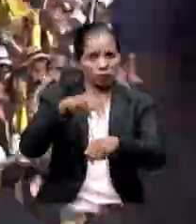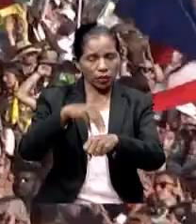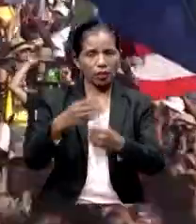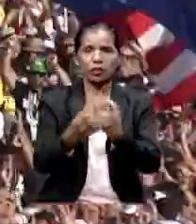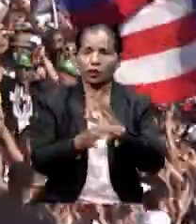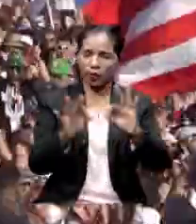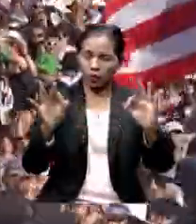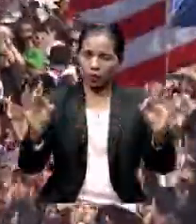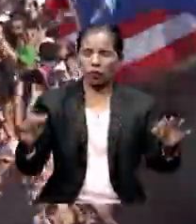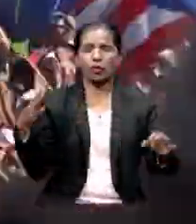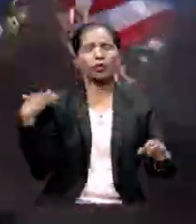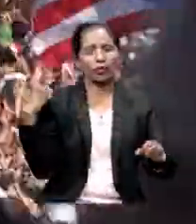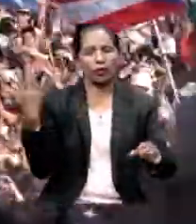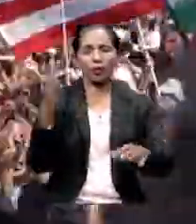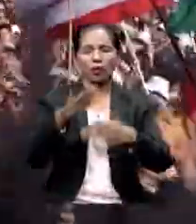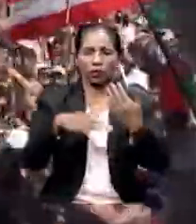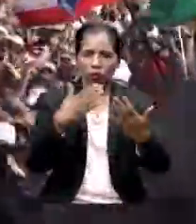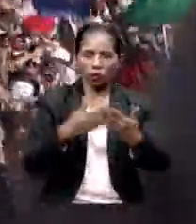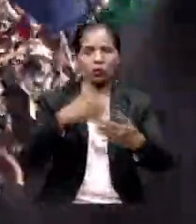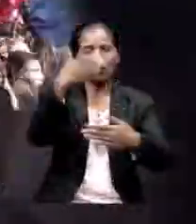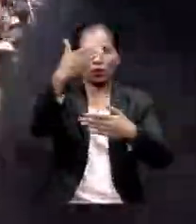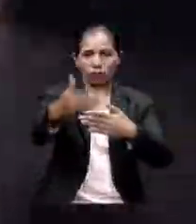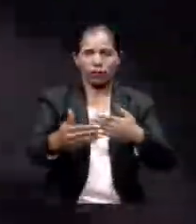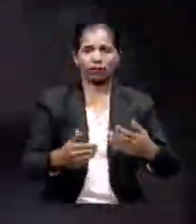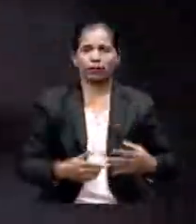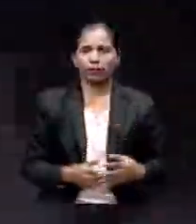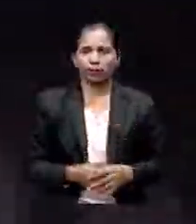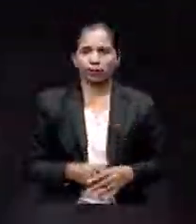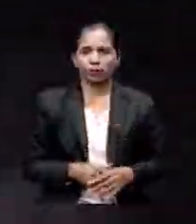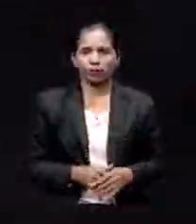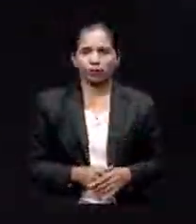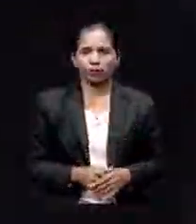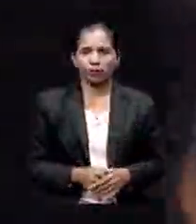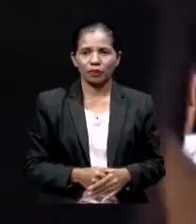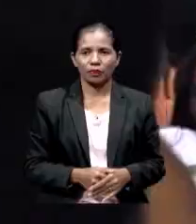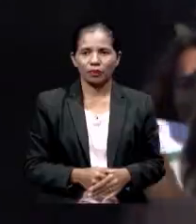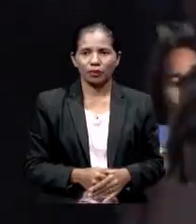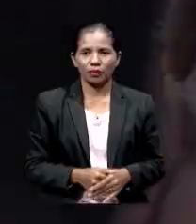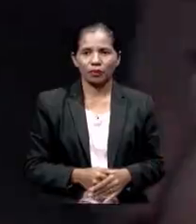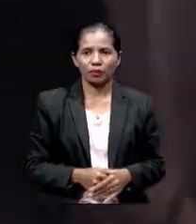anuncia a cidade de NBC acolhe a Jornada do Irmã. Equipa Cobertura, GMN.